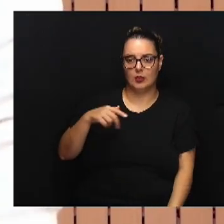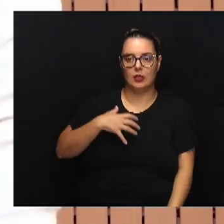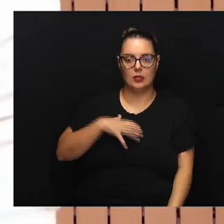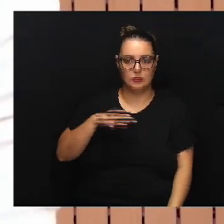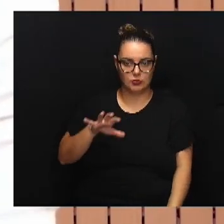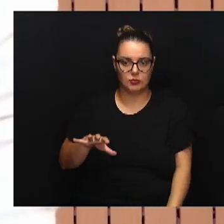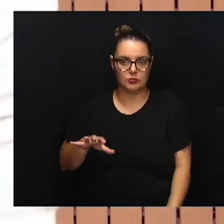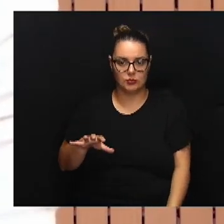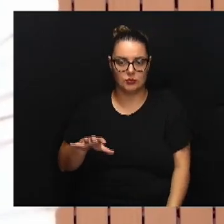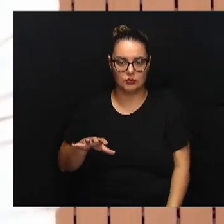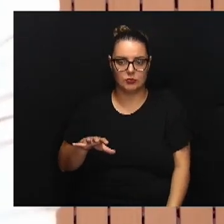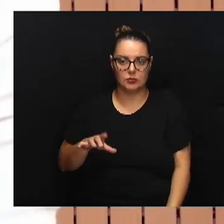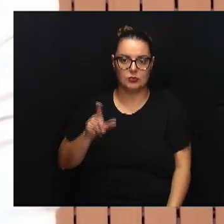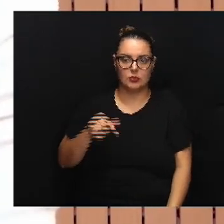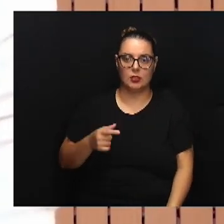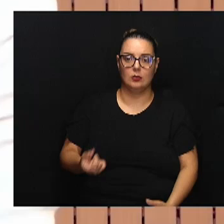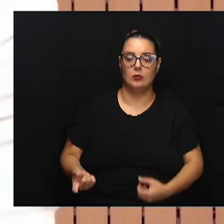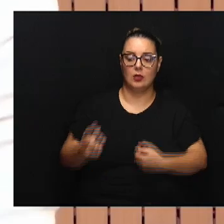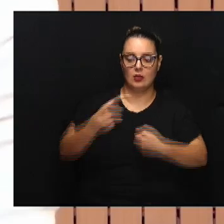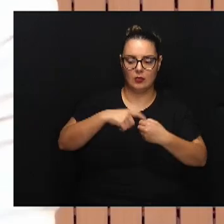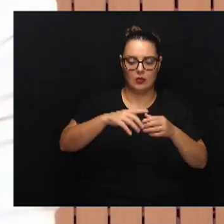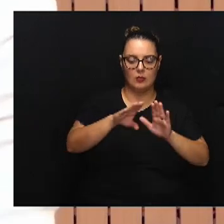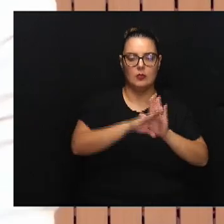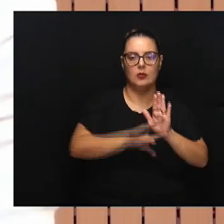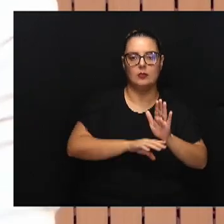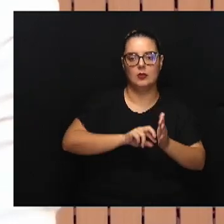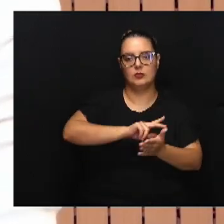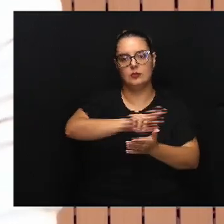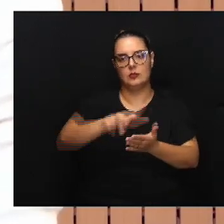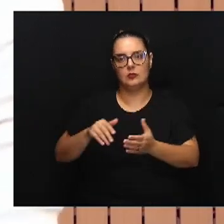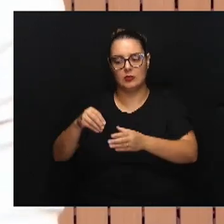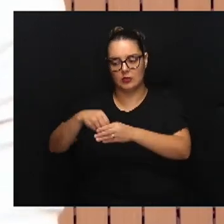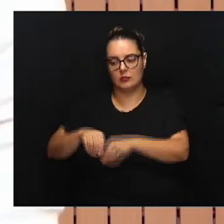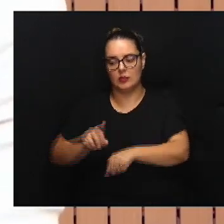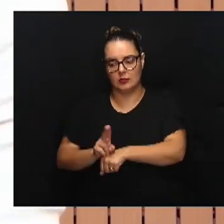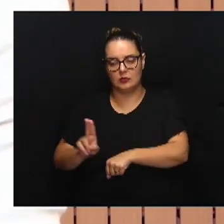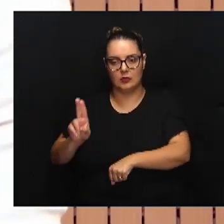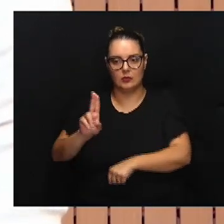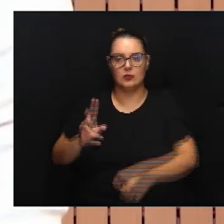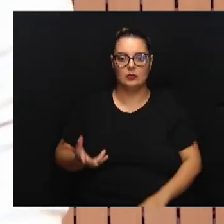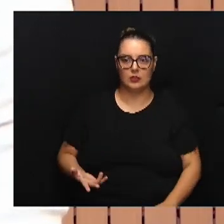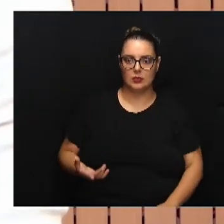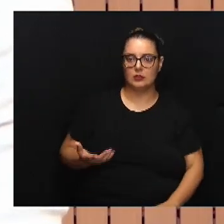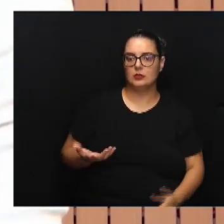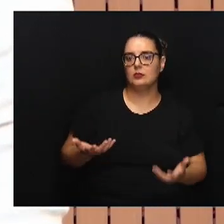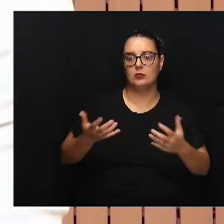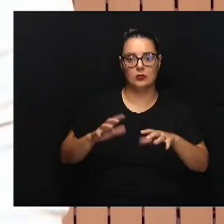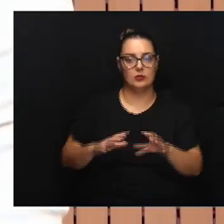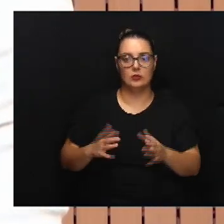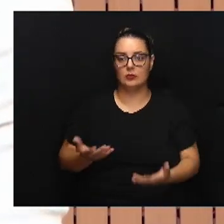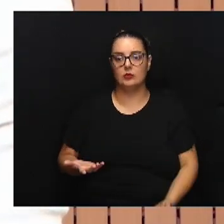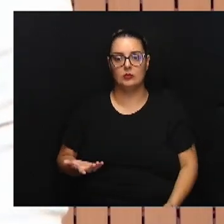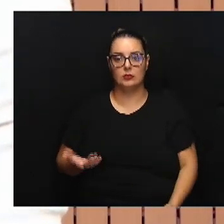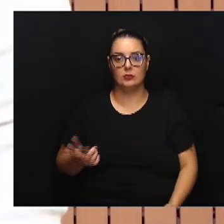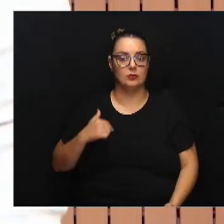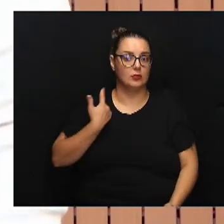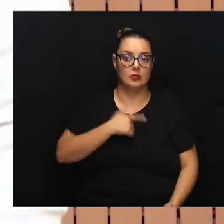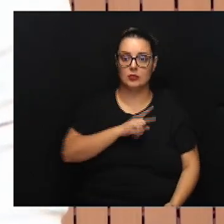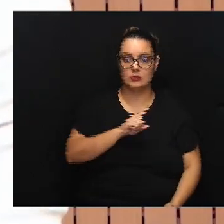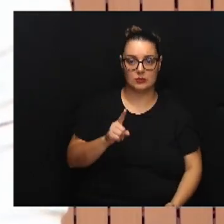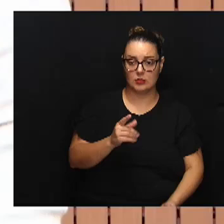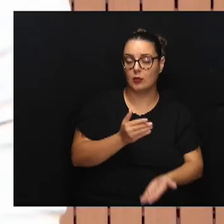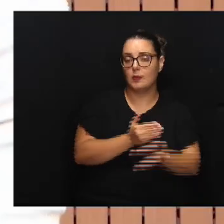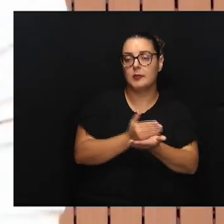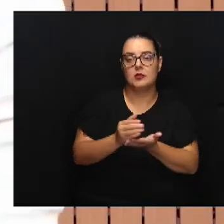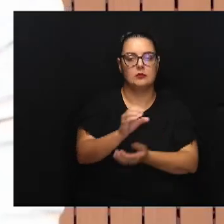uma retomada do programa de diversidade na universidade. Nós não queríamos começar, nós não estamos começando do